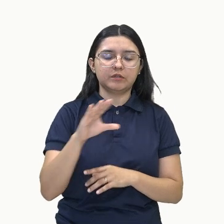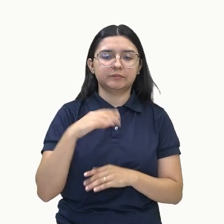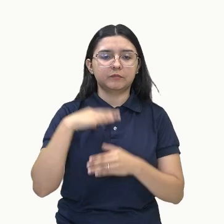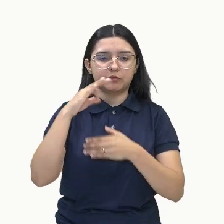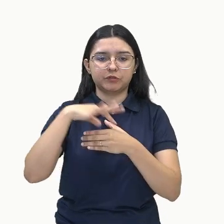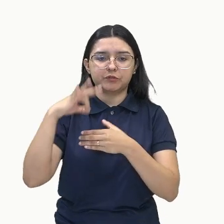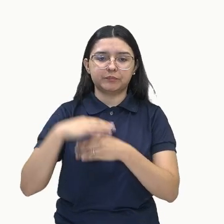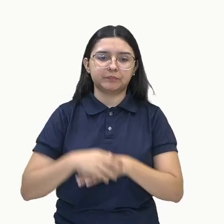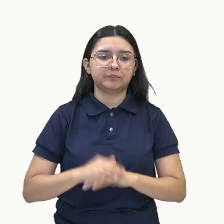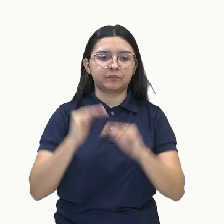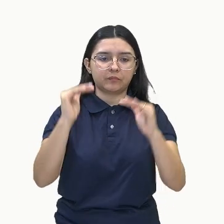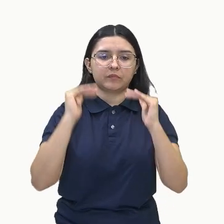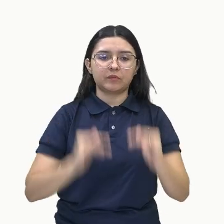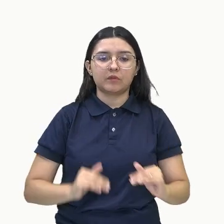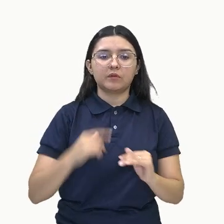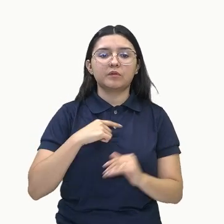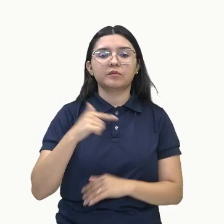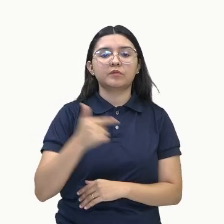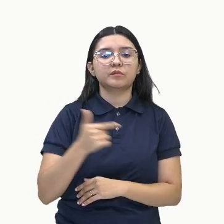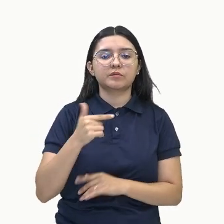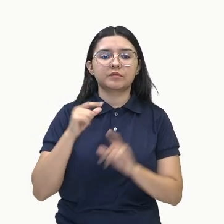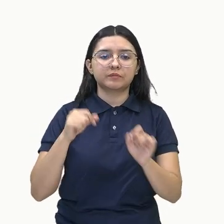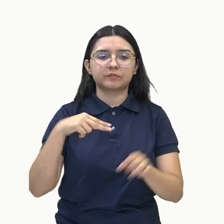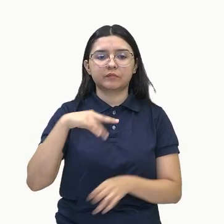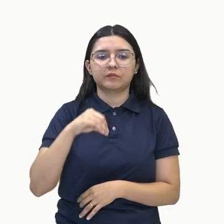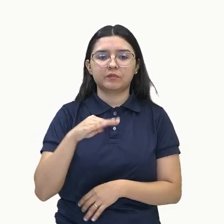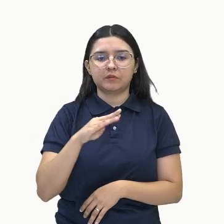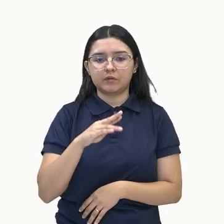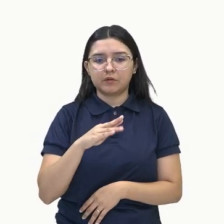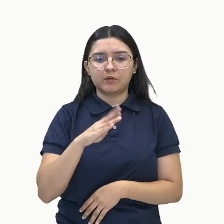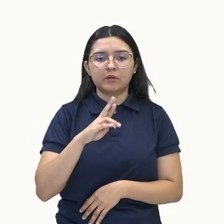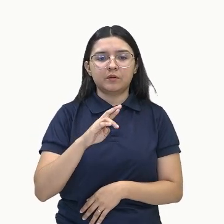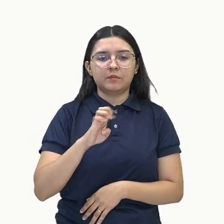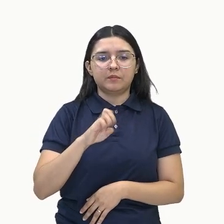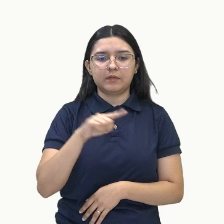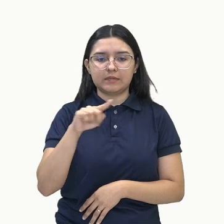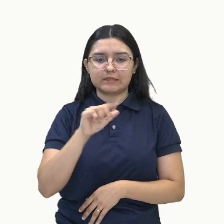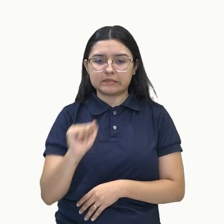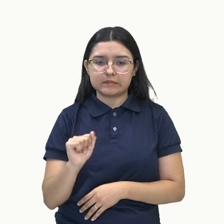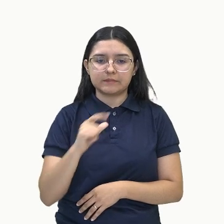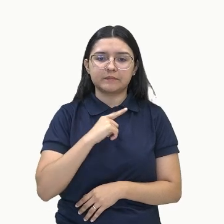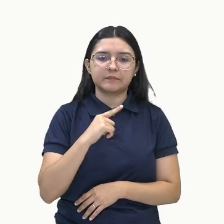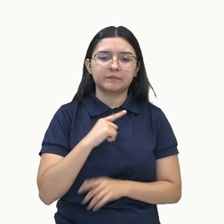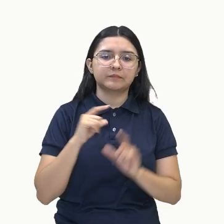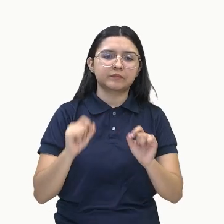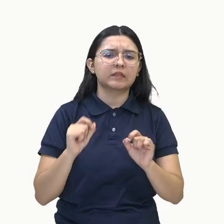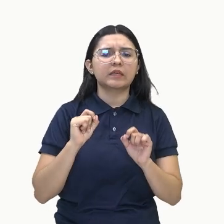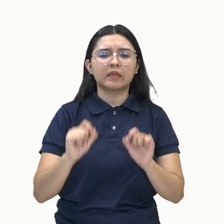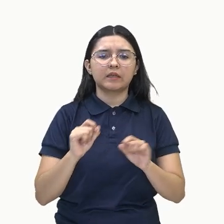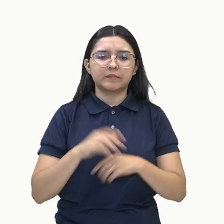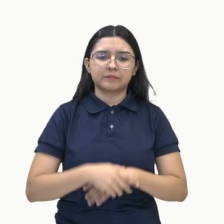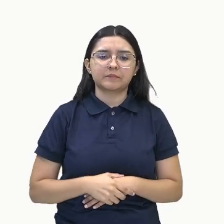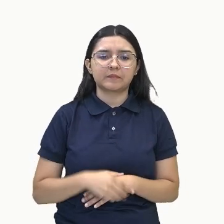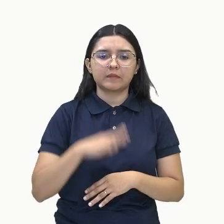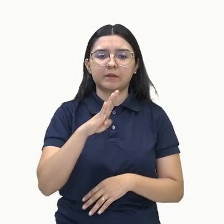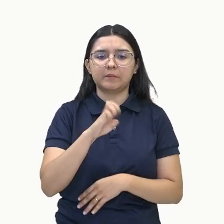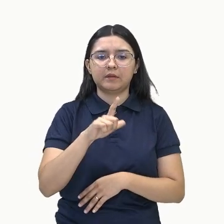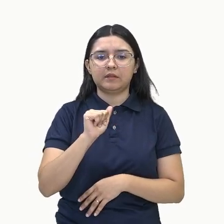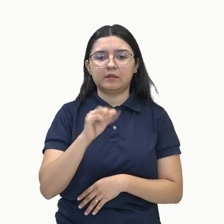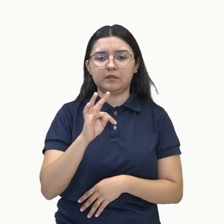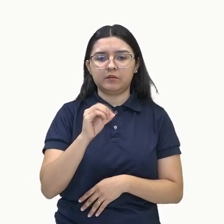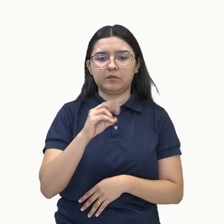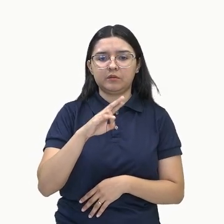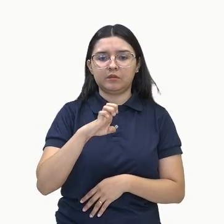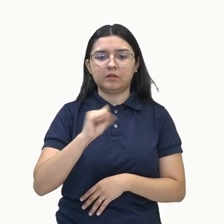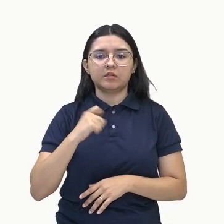O segundo estado era a nobreza. Quem era a nobreza, professor? Os betaladores, ou seja, aqueles que iam para a guerra